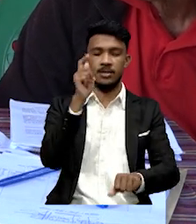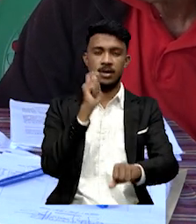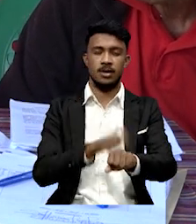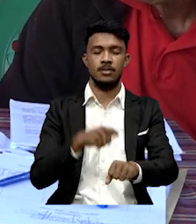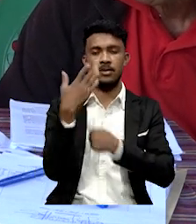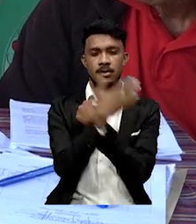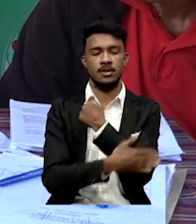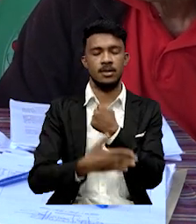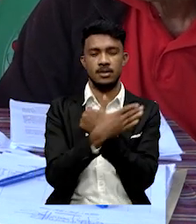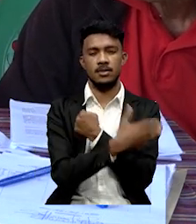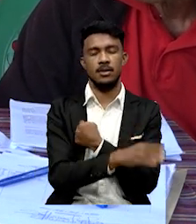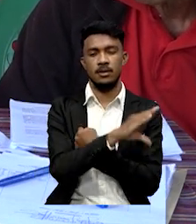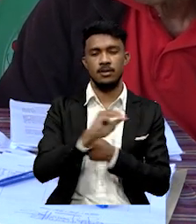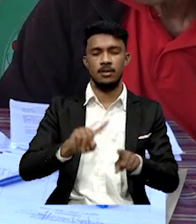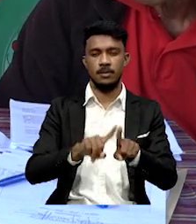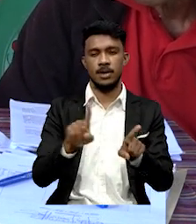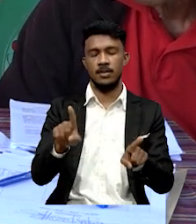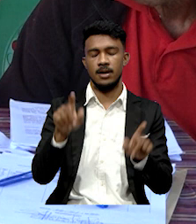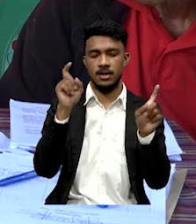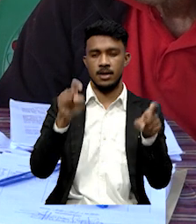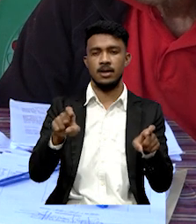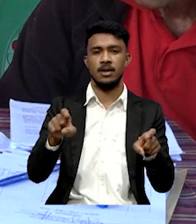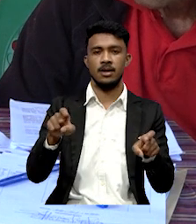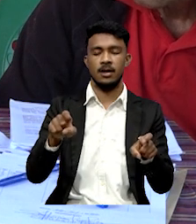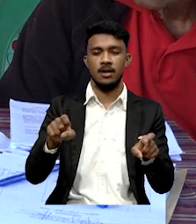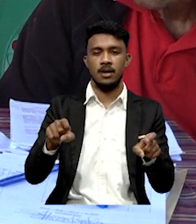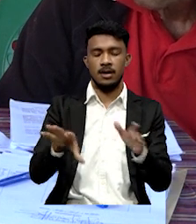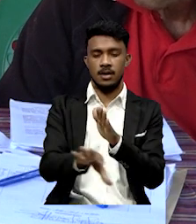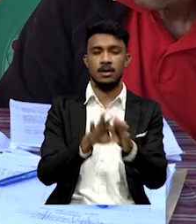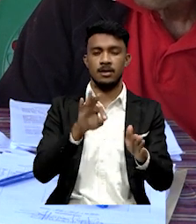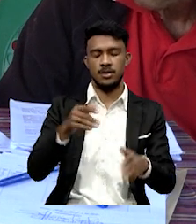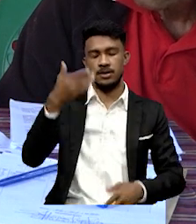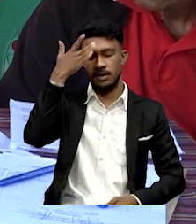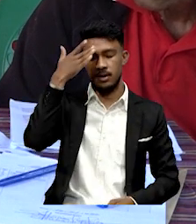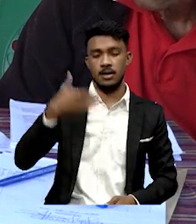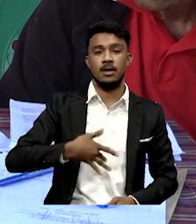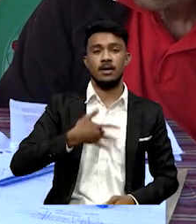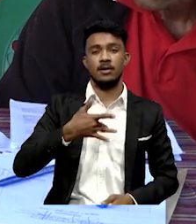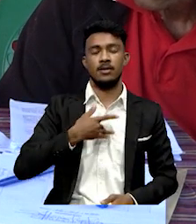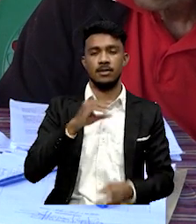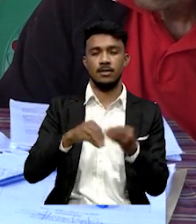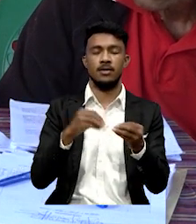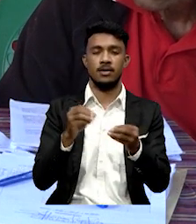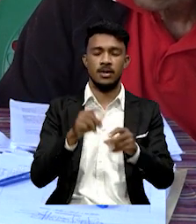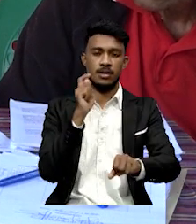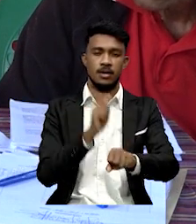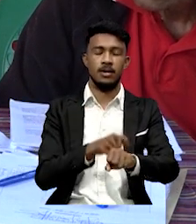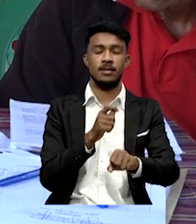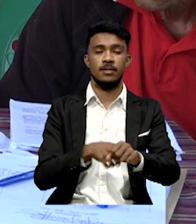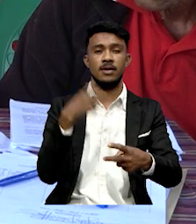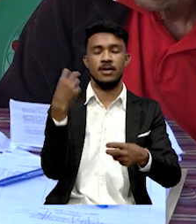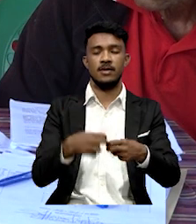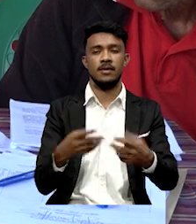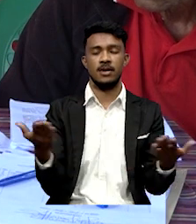nasional, mai be, tenki holamos, konsensia konaba, sitosang perigosa,